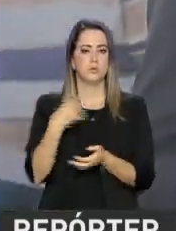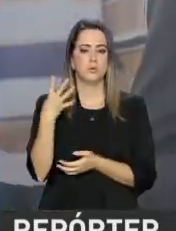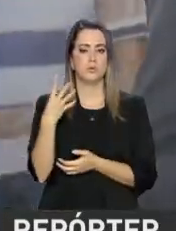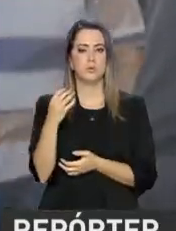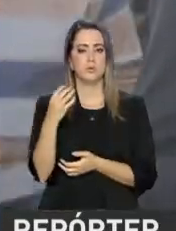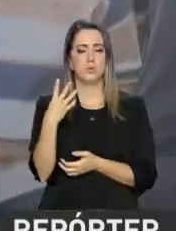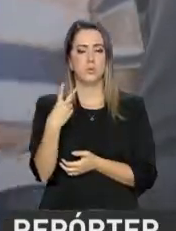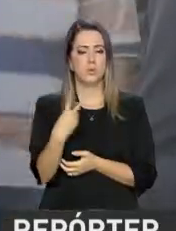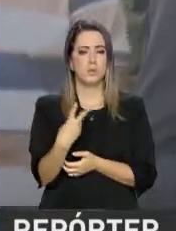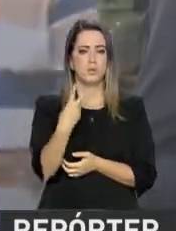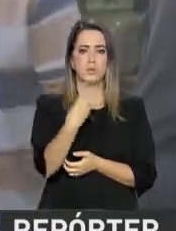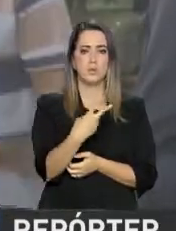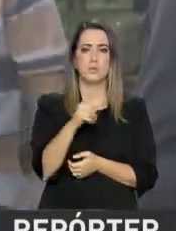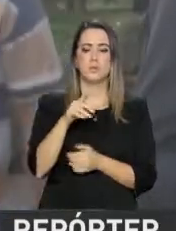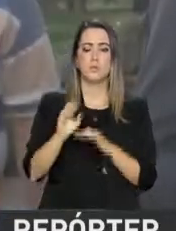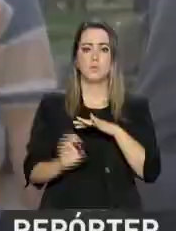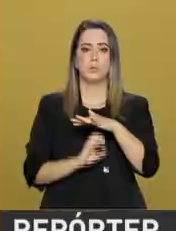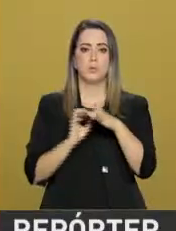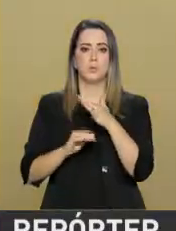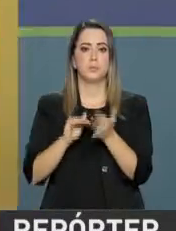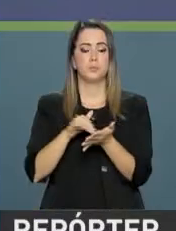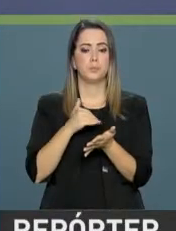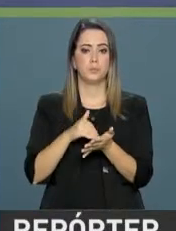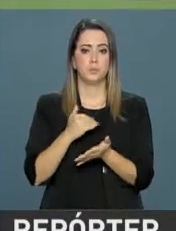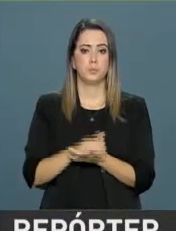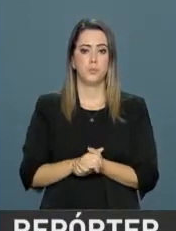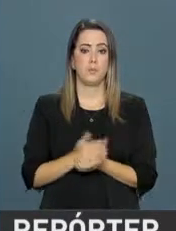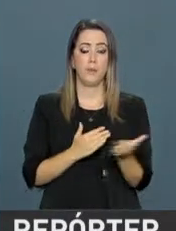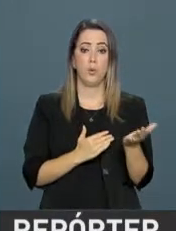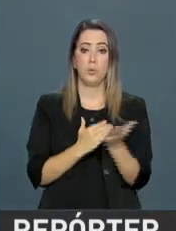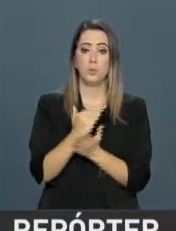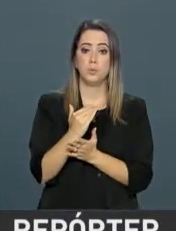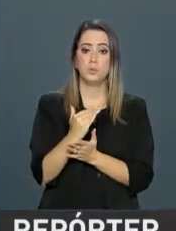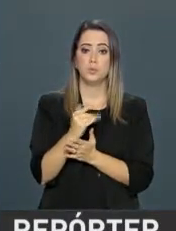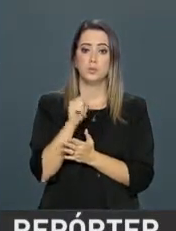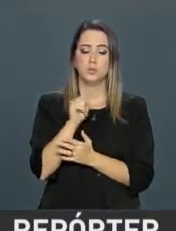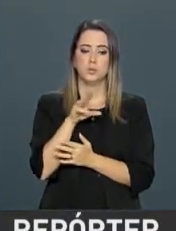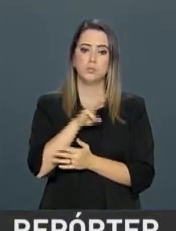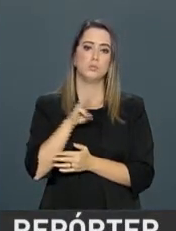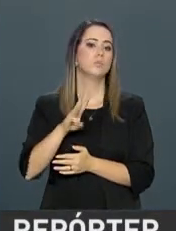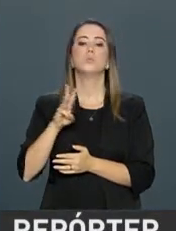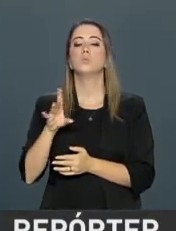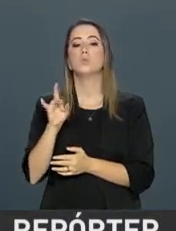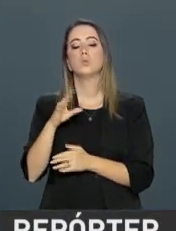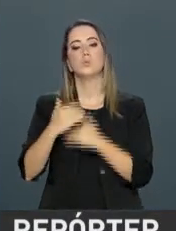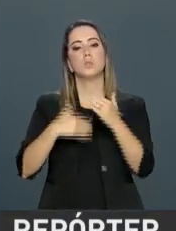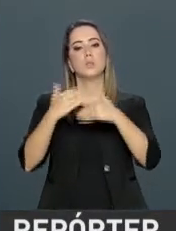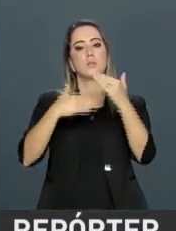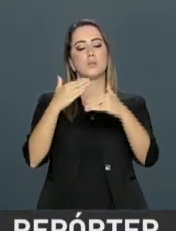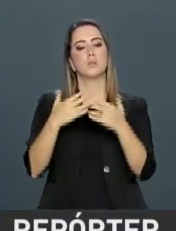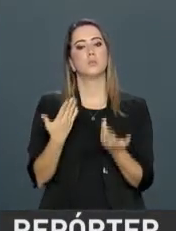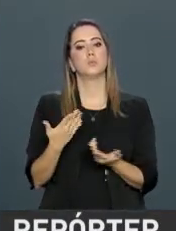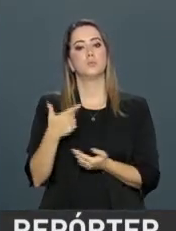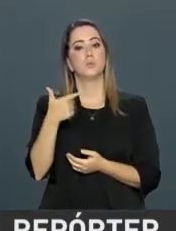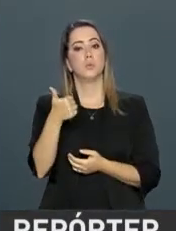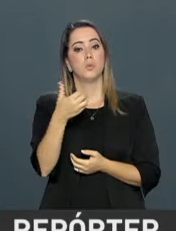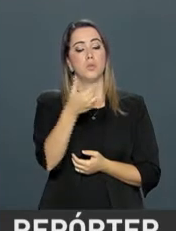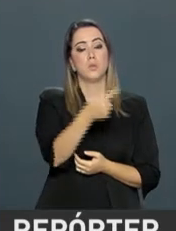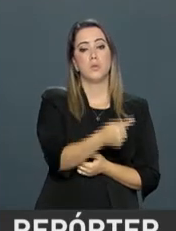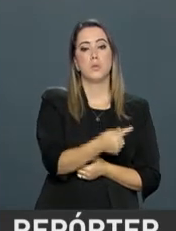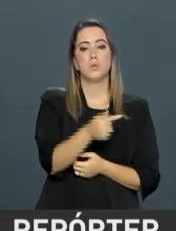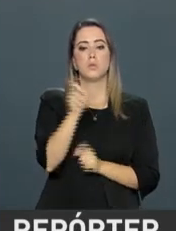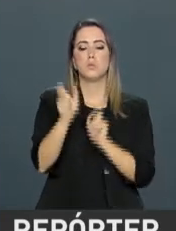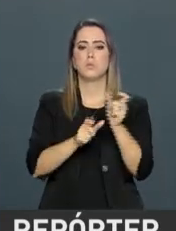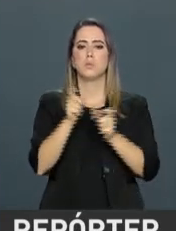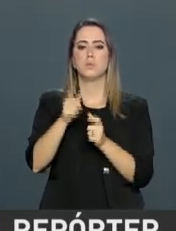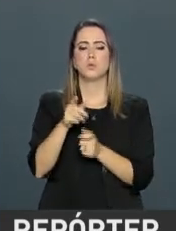422 empresas inscritas desde que foi lançada a plataforma só vem crescendo em 2017 o